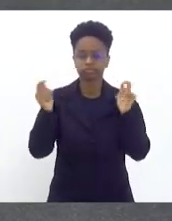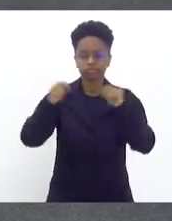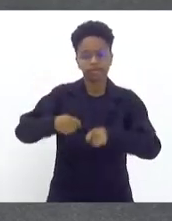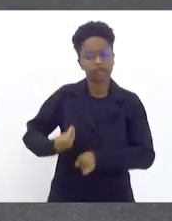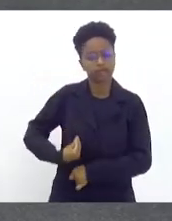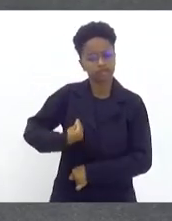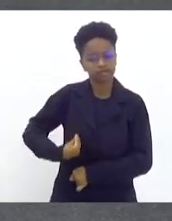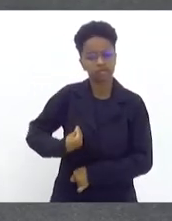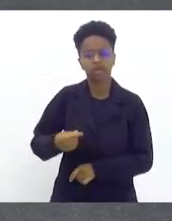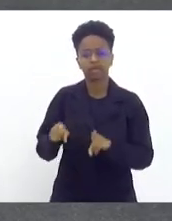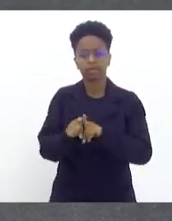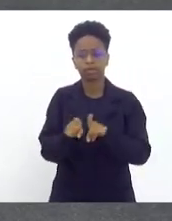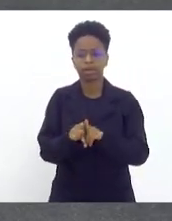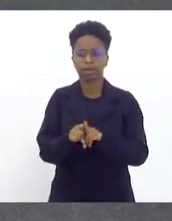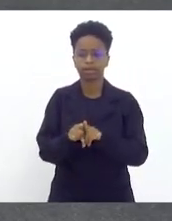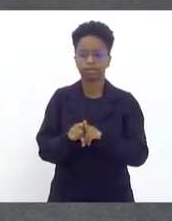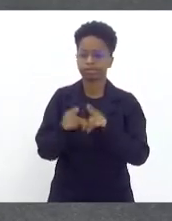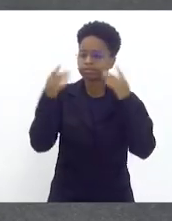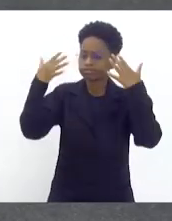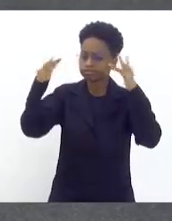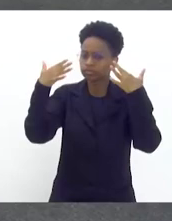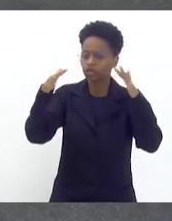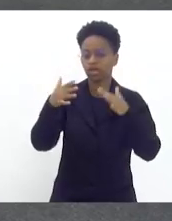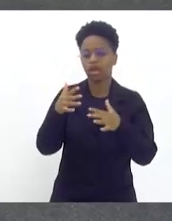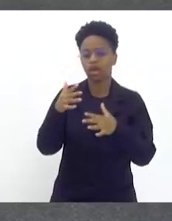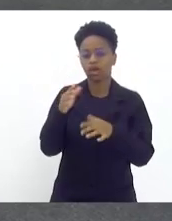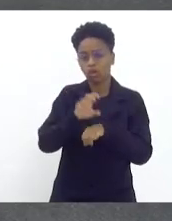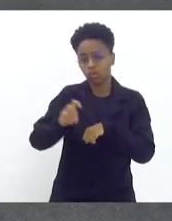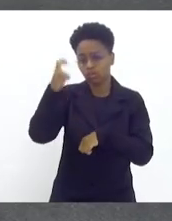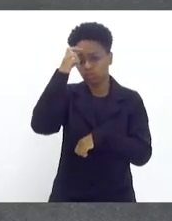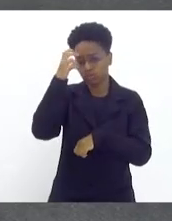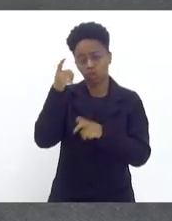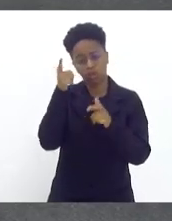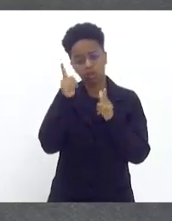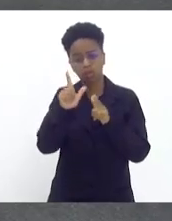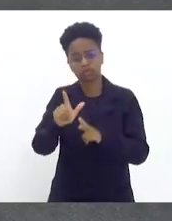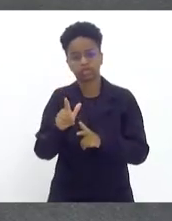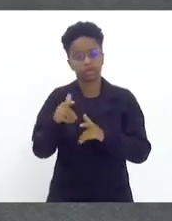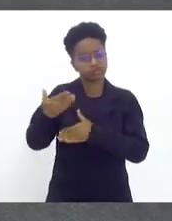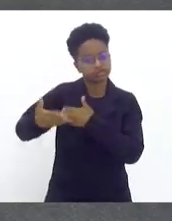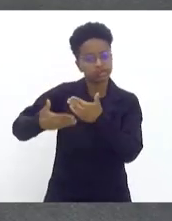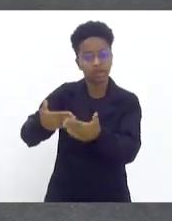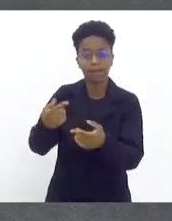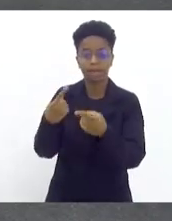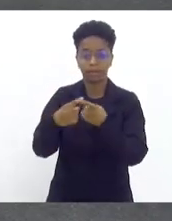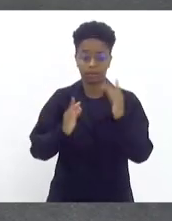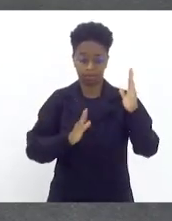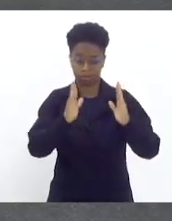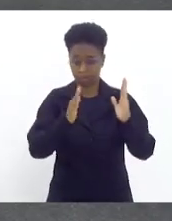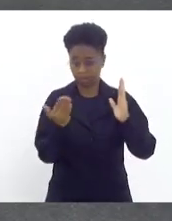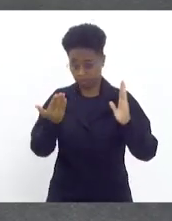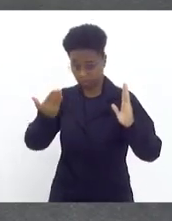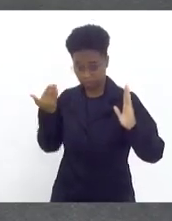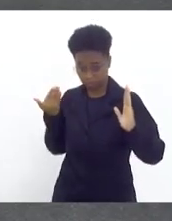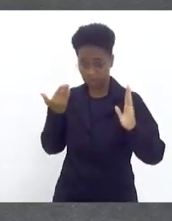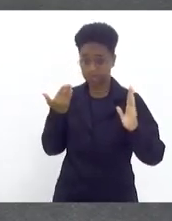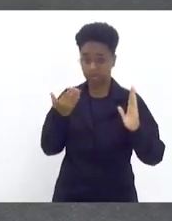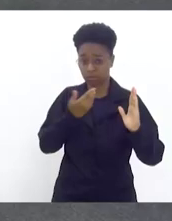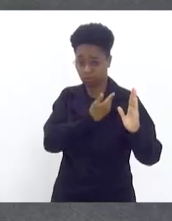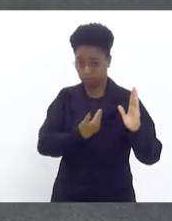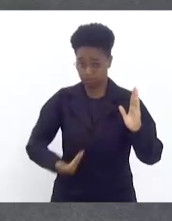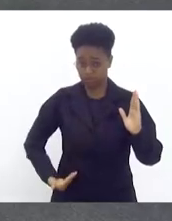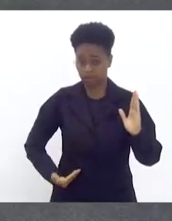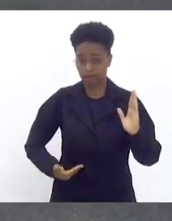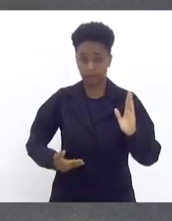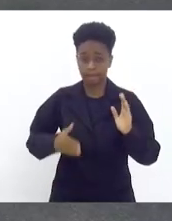viva a possibilidade de ter a cultura respirando porque o último governo asfixiou